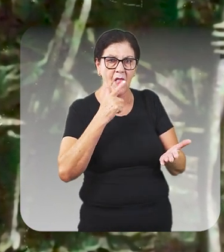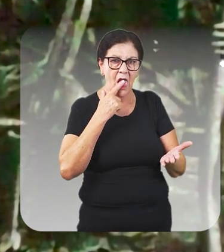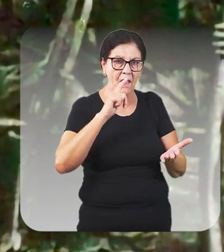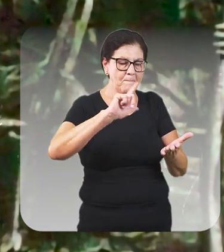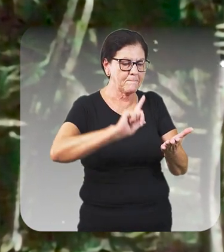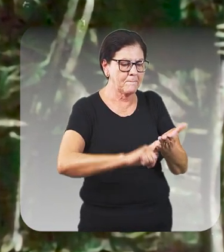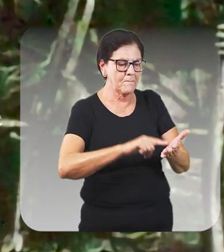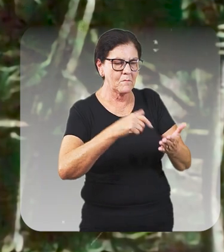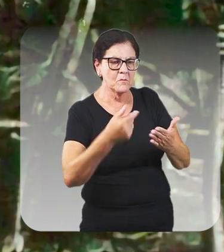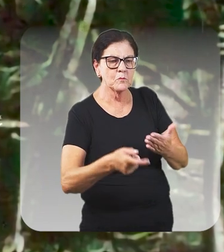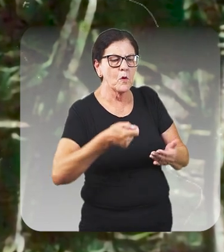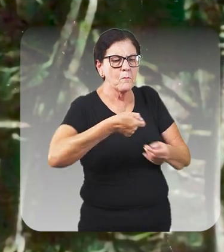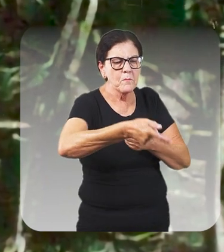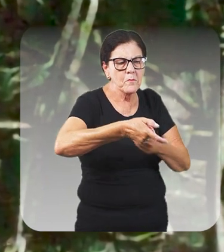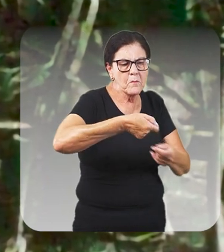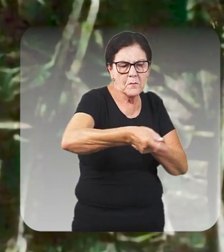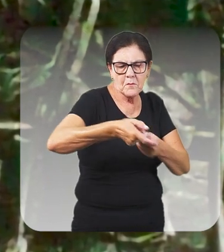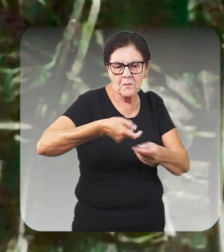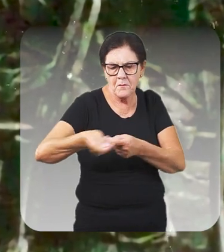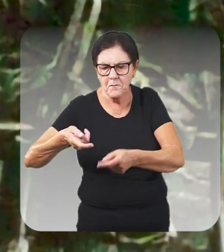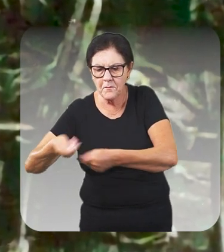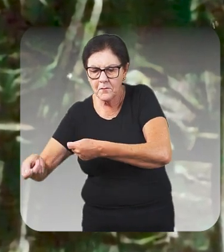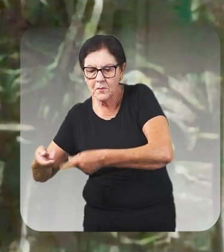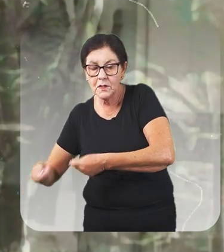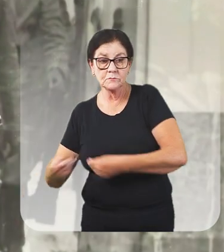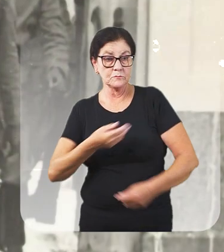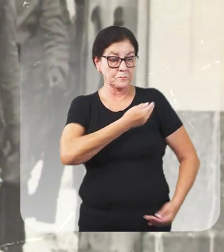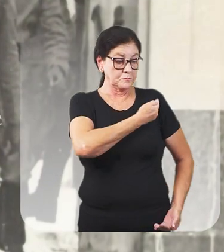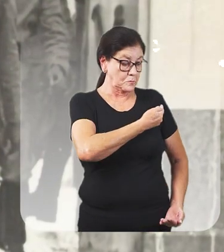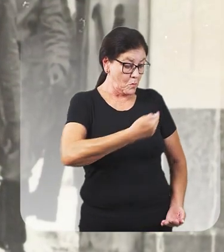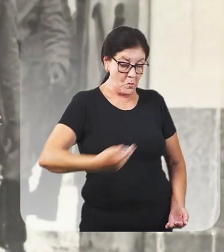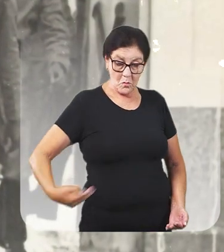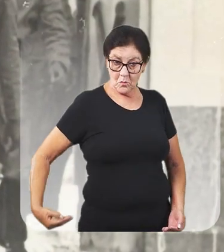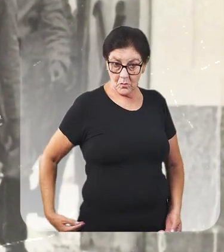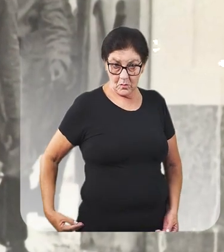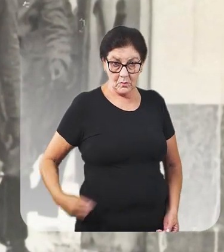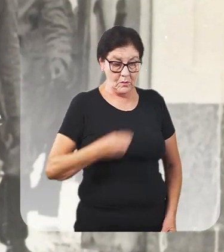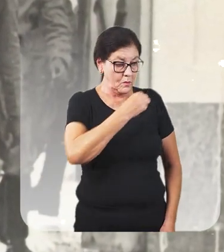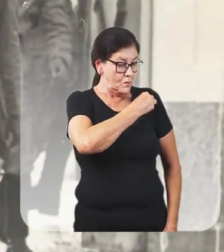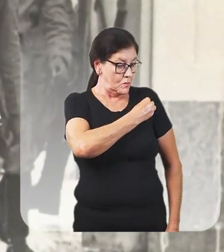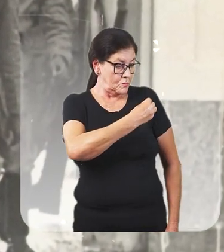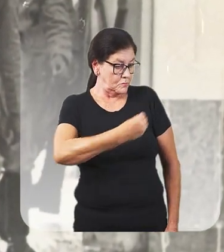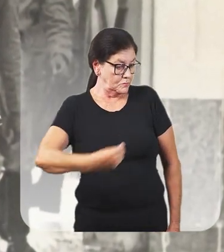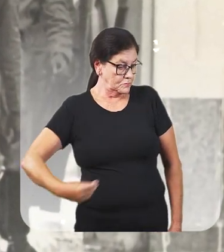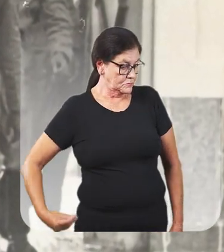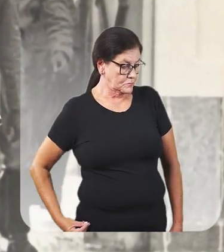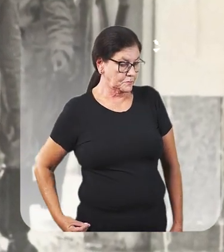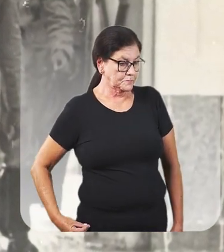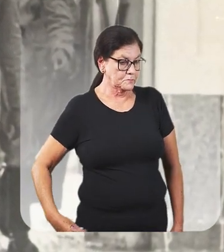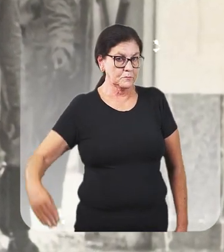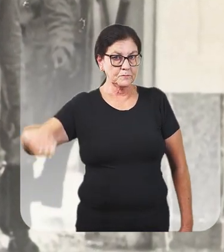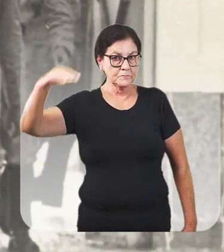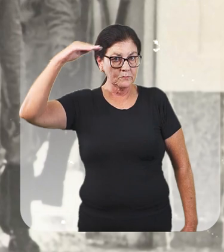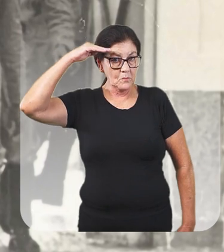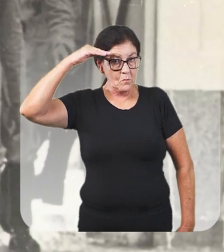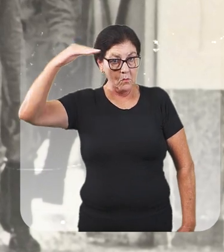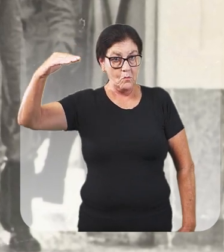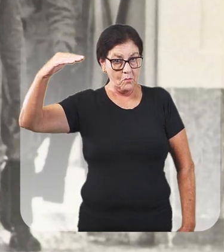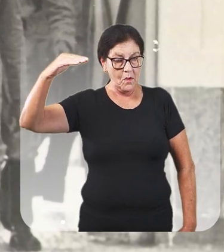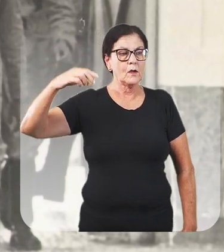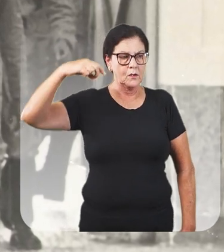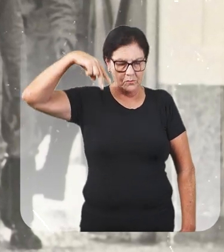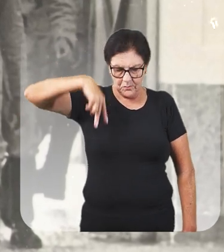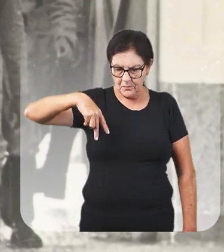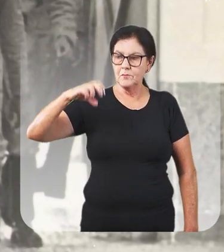de inflamar as tensões entre os oficiais e o governo, especialmente entre os jovens tenentes, como Newton Prado, que